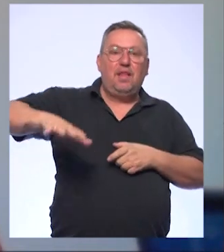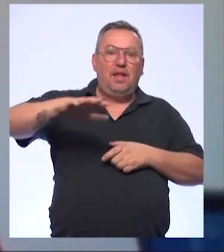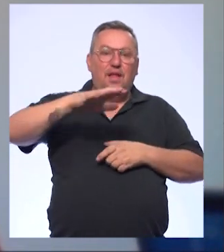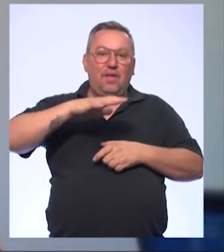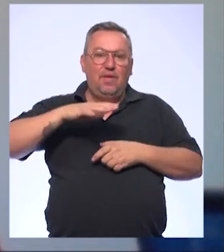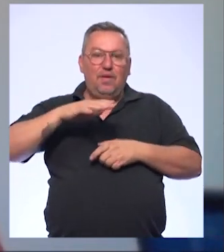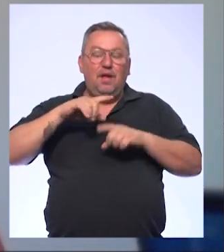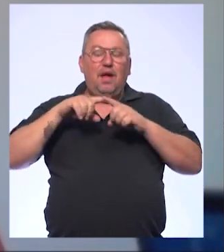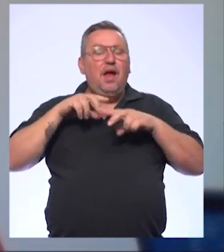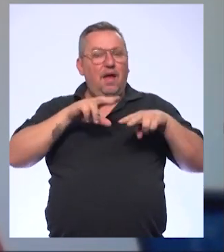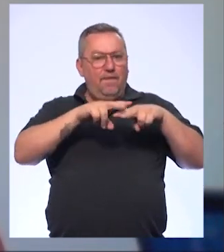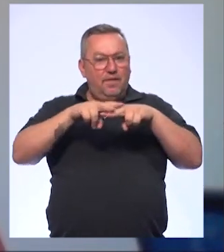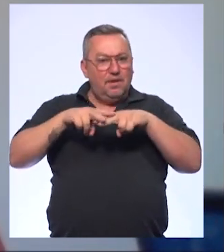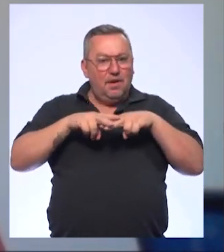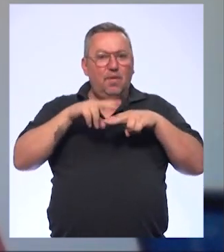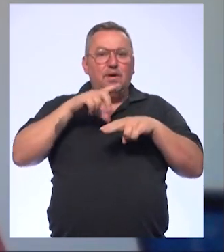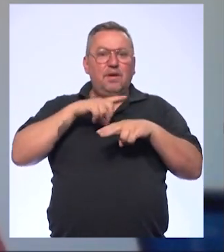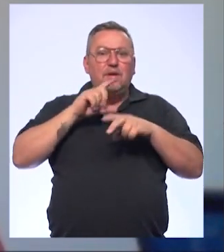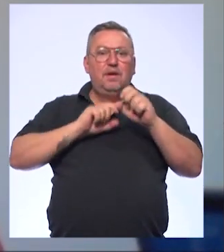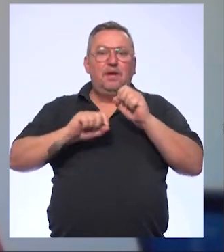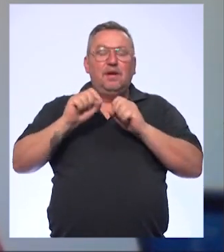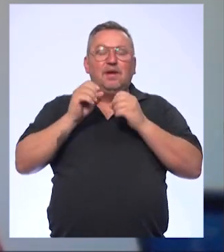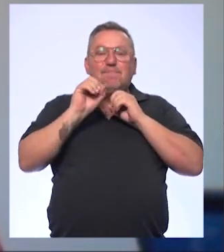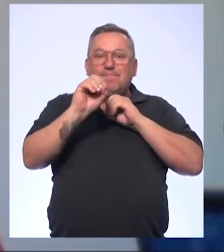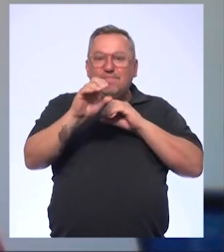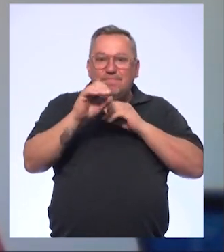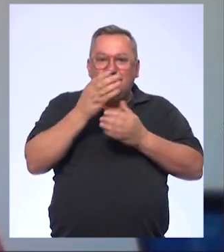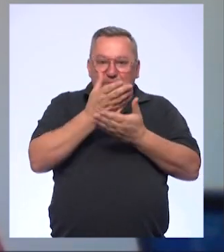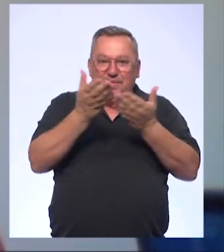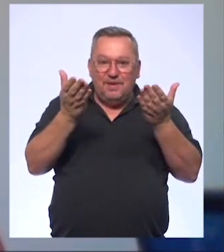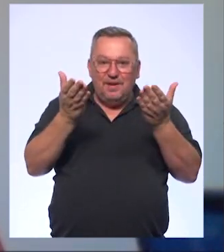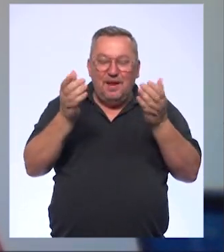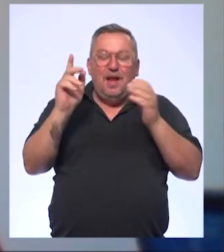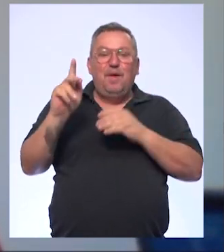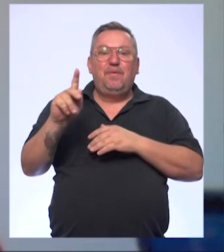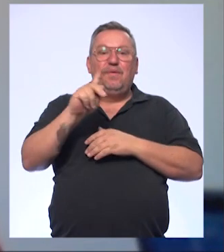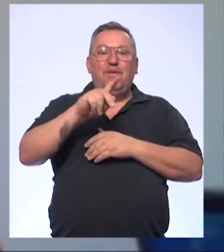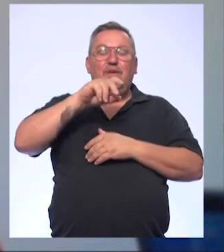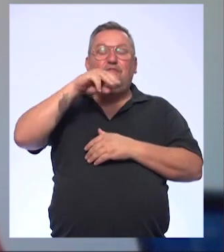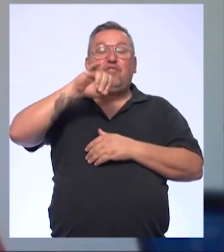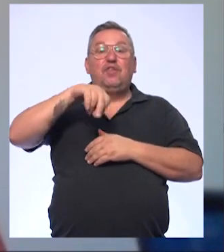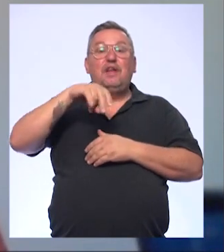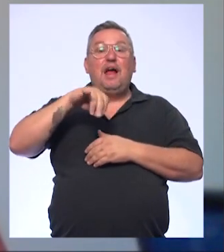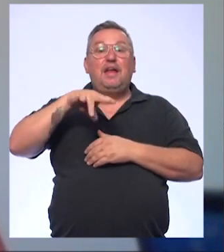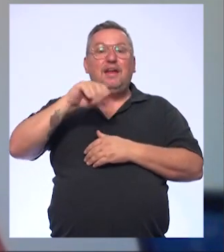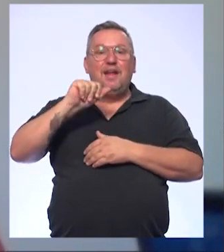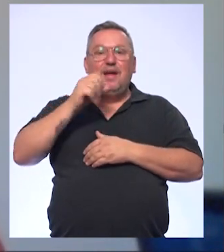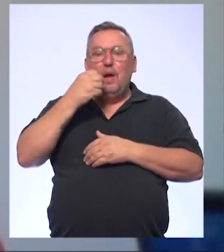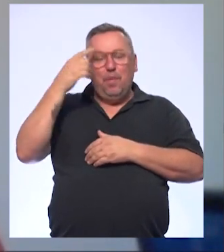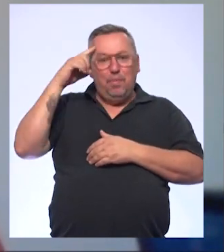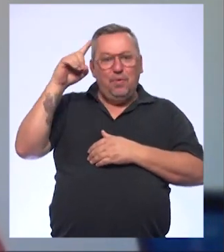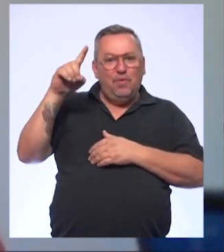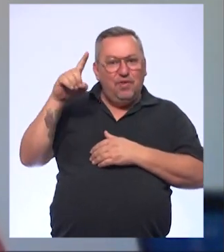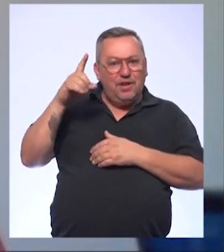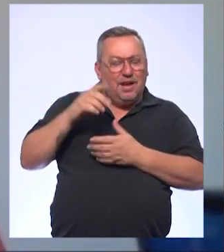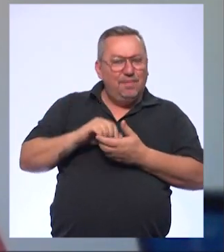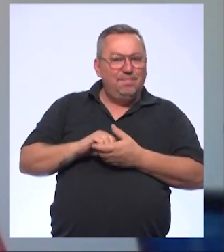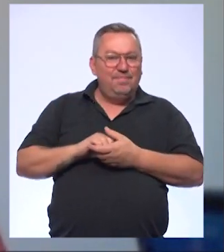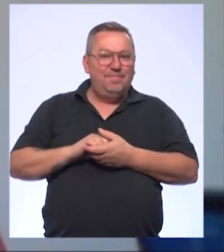de revisão e quem ministrará a aula de hoje com a gente é a professora Janaína Jardim. Bom dia, professora